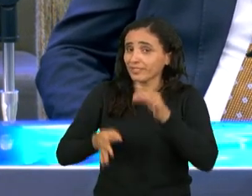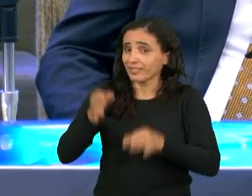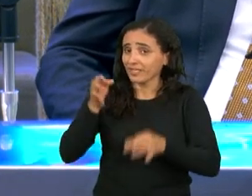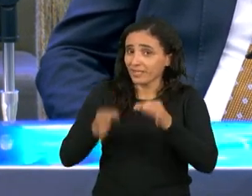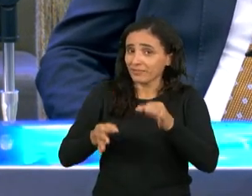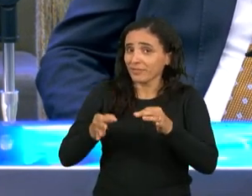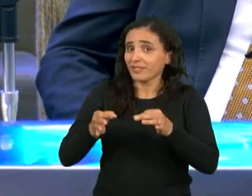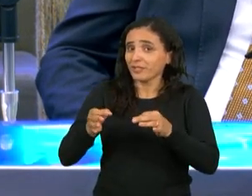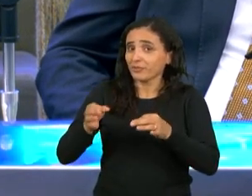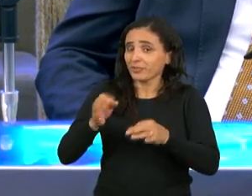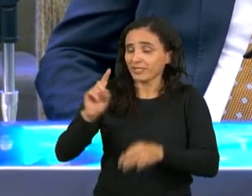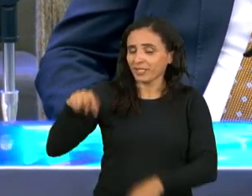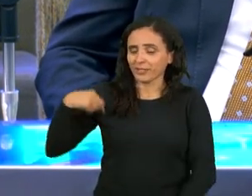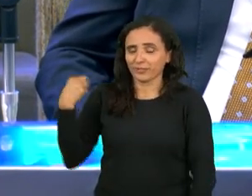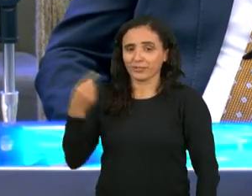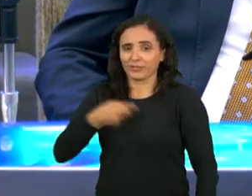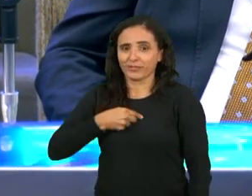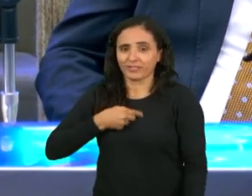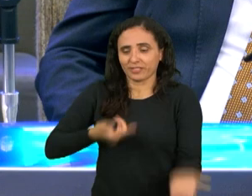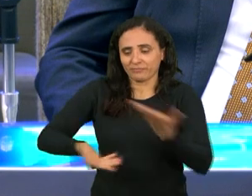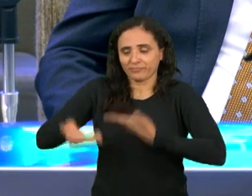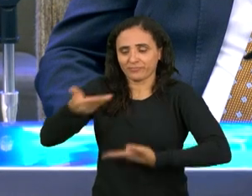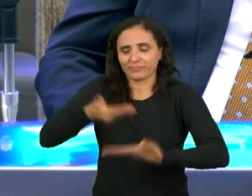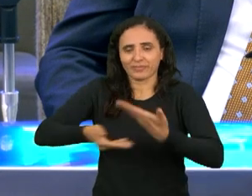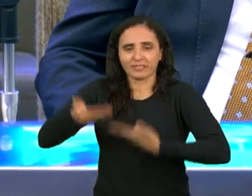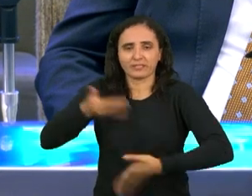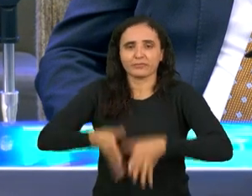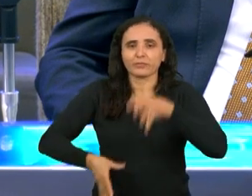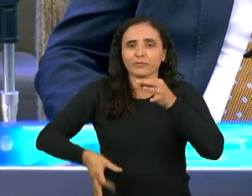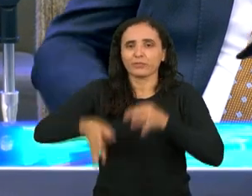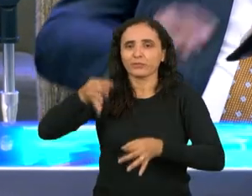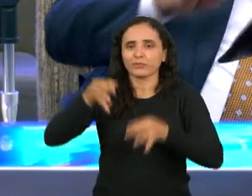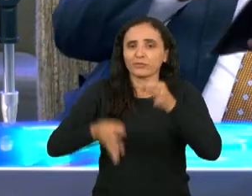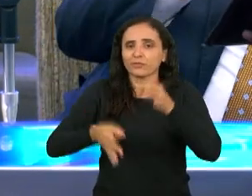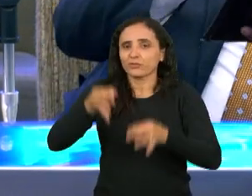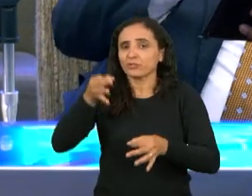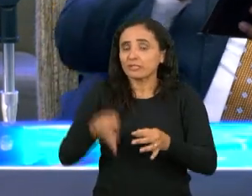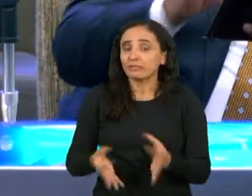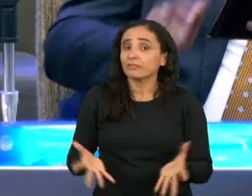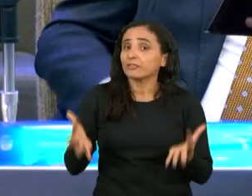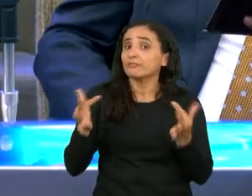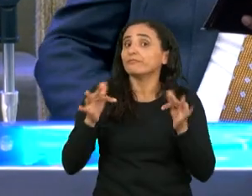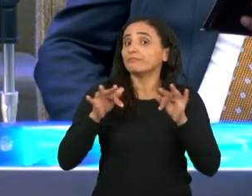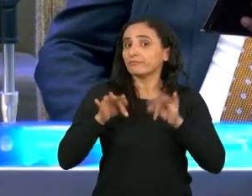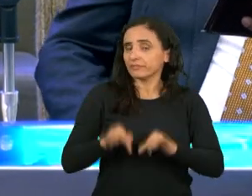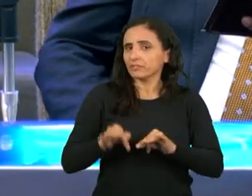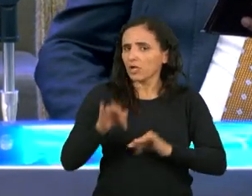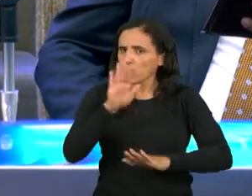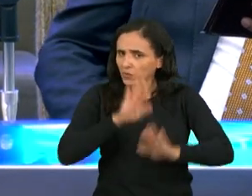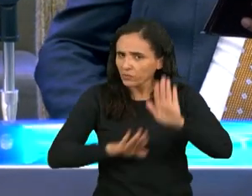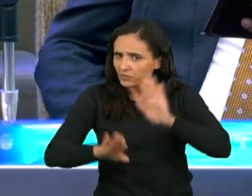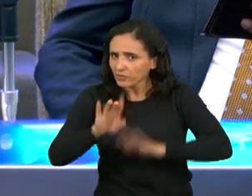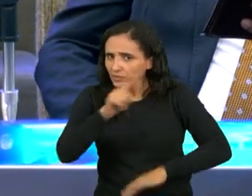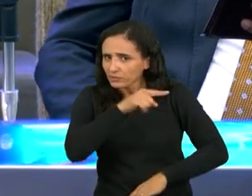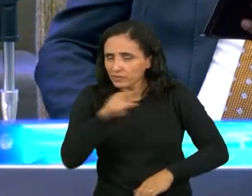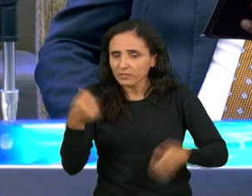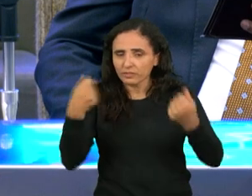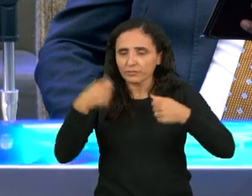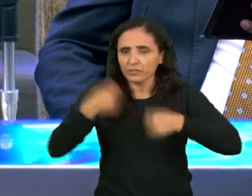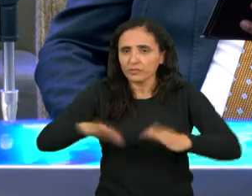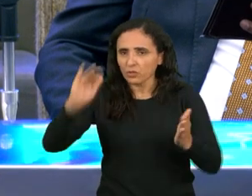começa por nós Qual será o fim daqueles que são desobedientes ao evangelho de Deus